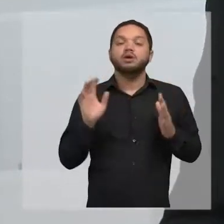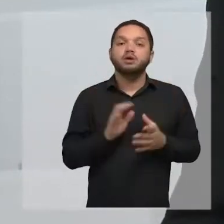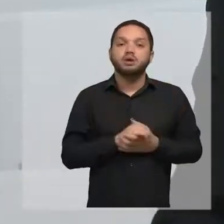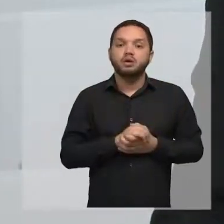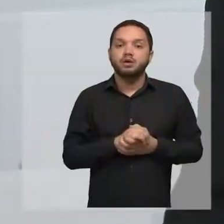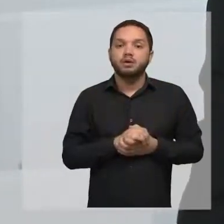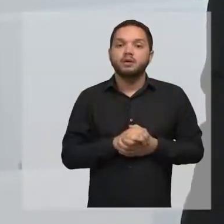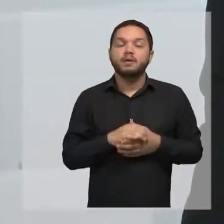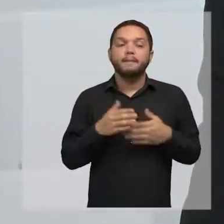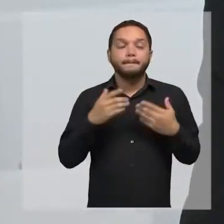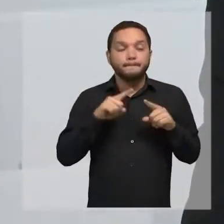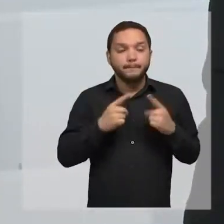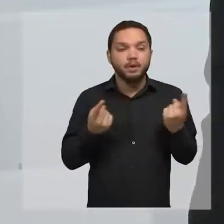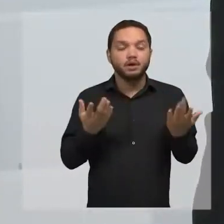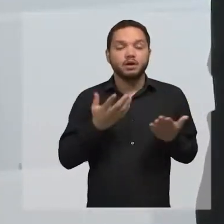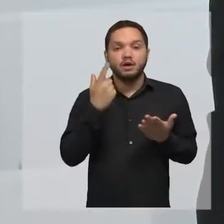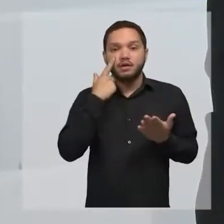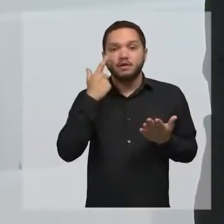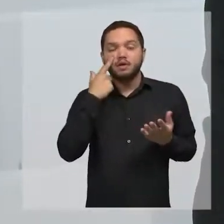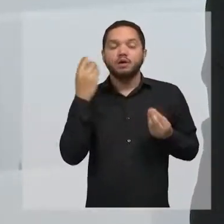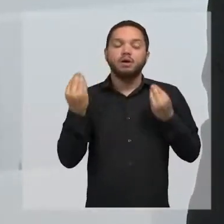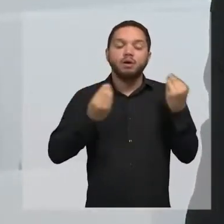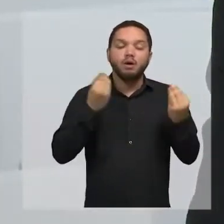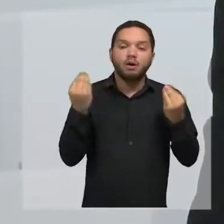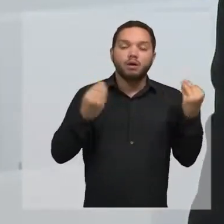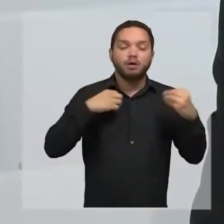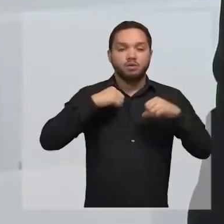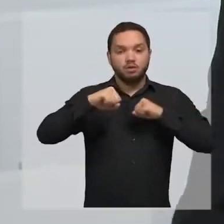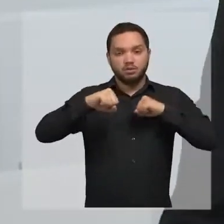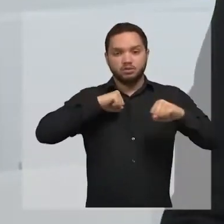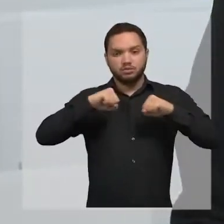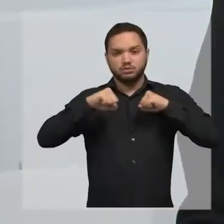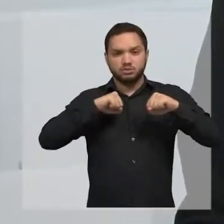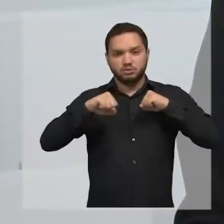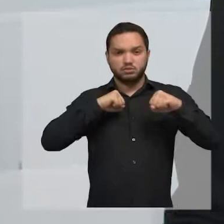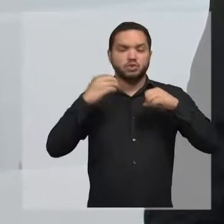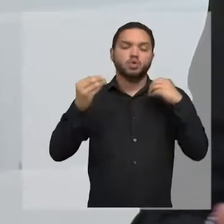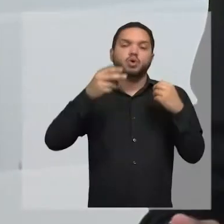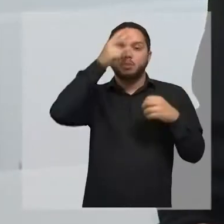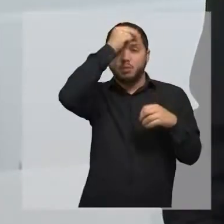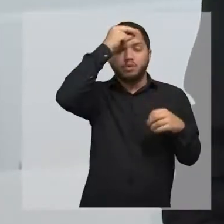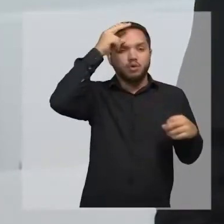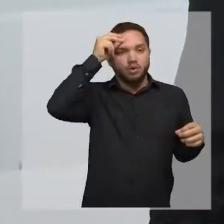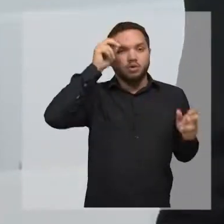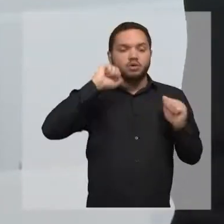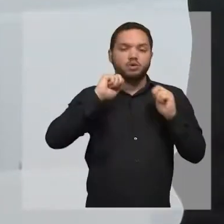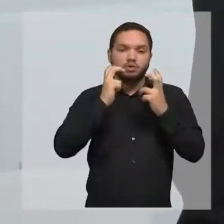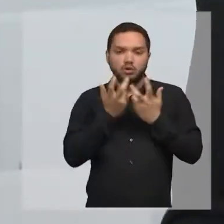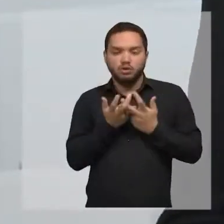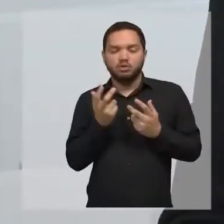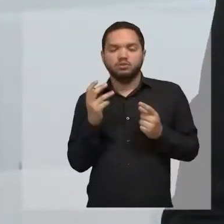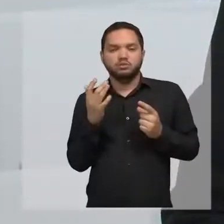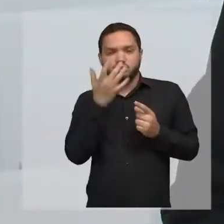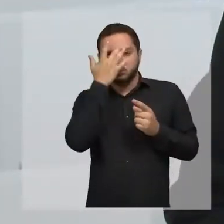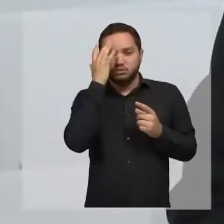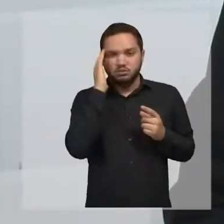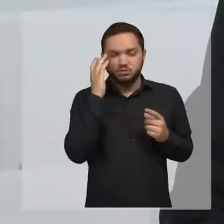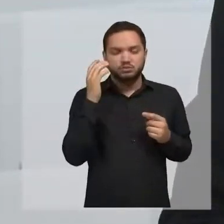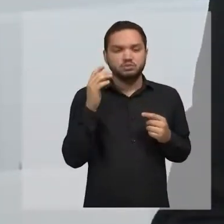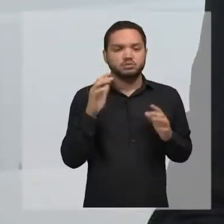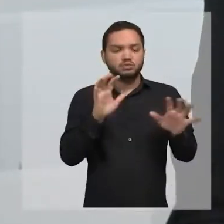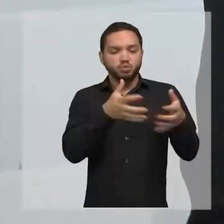respectivamente. Mas vamos ver como foram os debates, de que maneira a Prefeitura, a Câmara, a